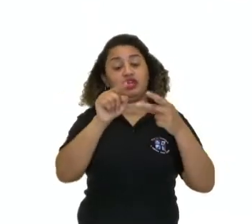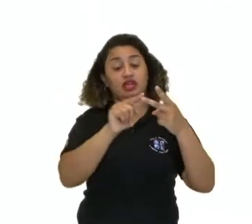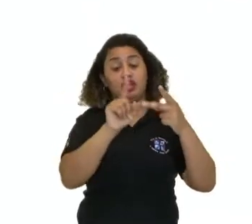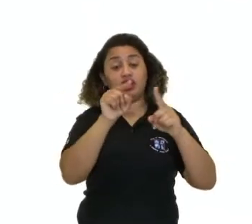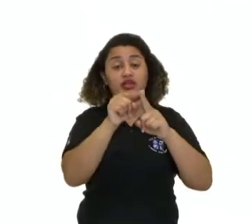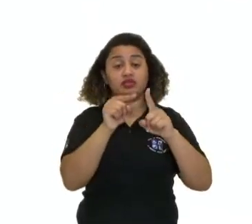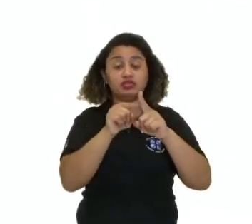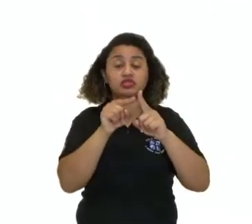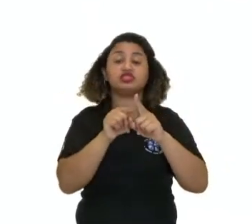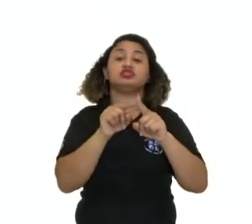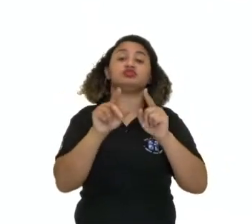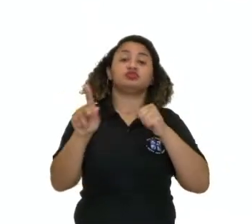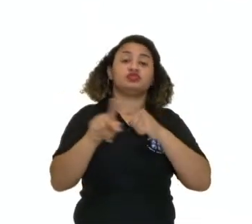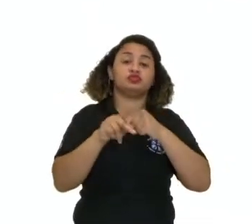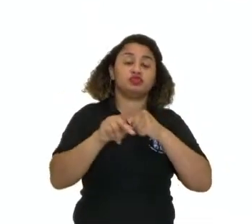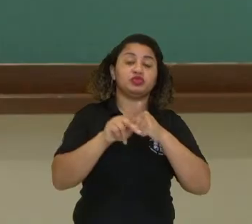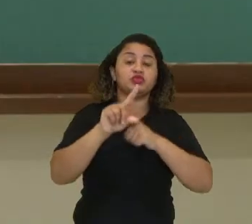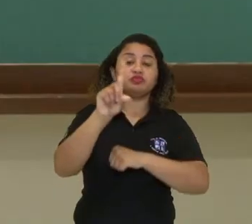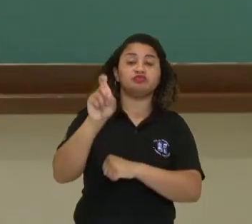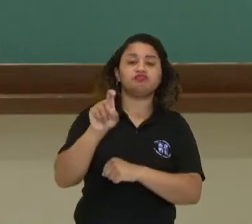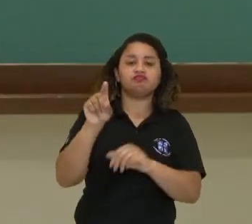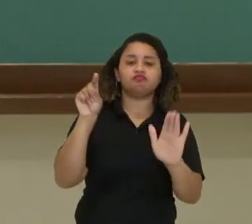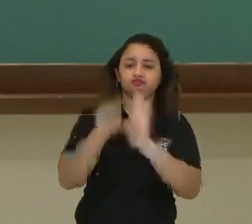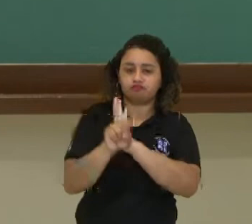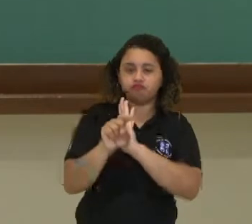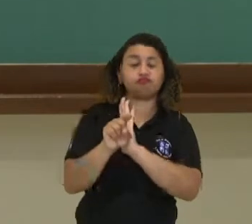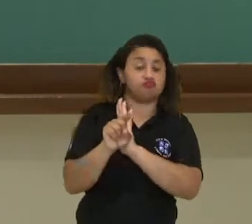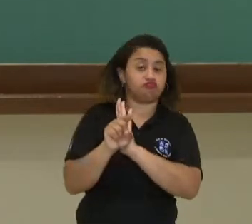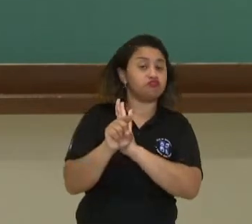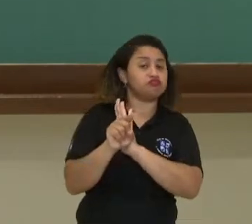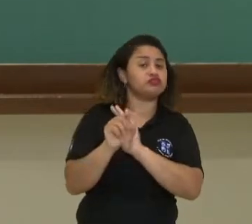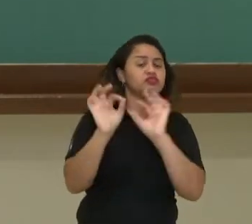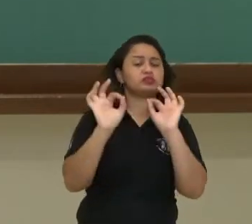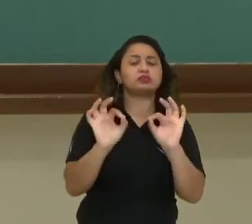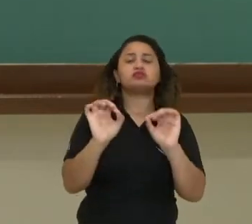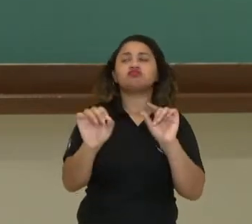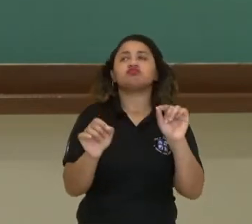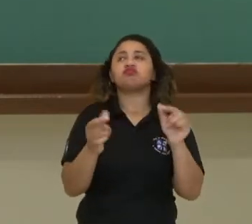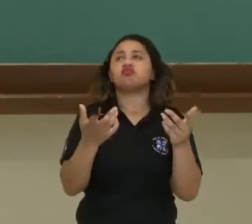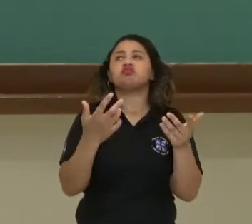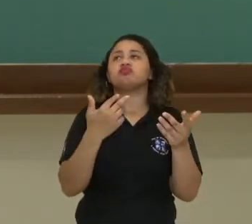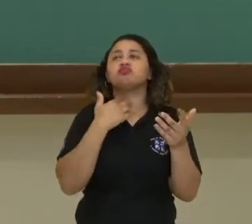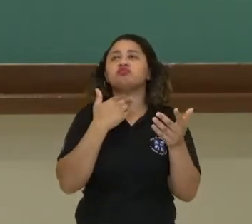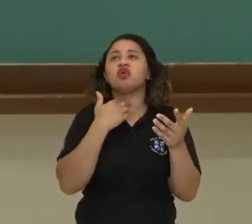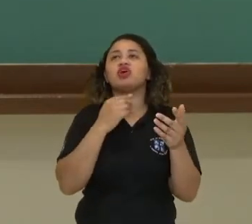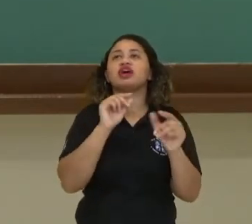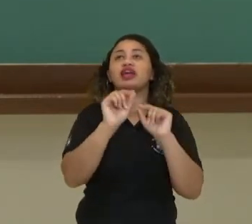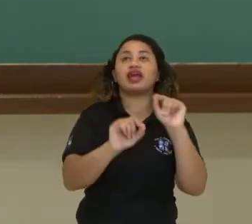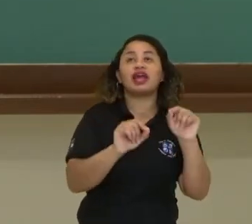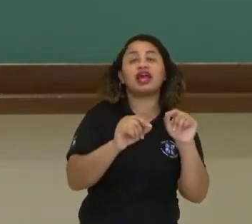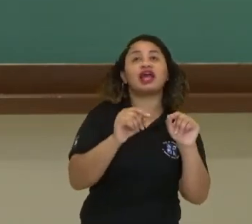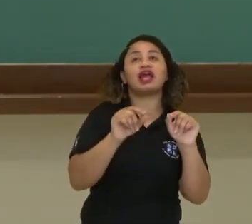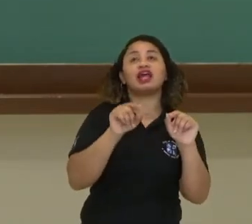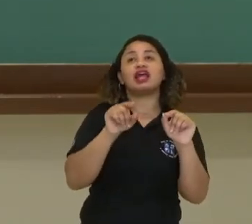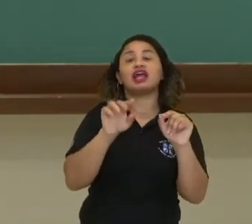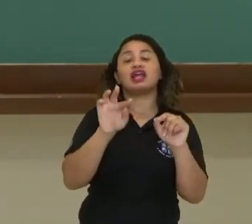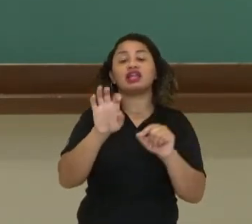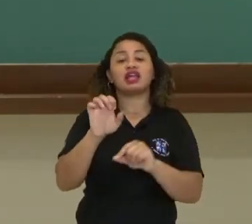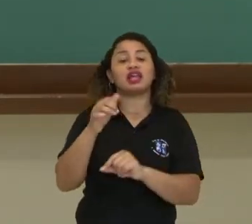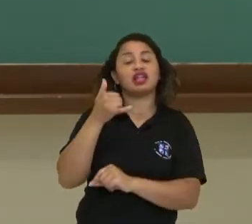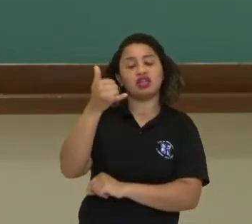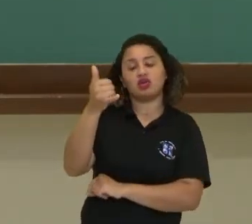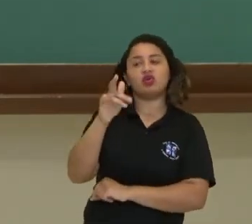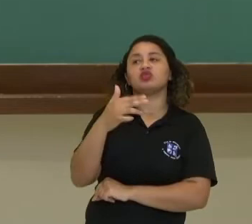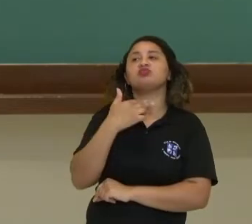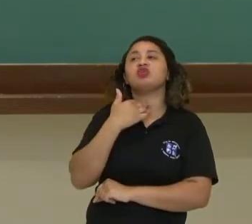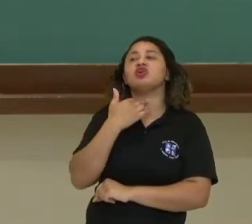etc chama pronome também então Quem te ligou eu não posso dizer quem ligou